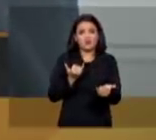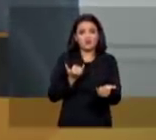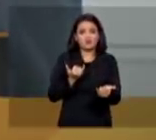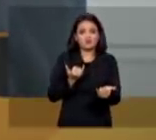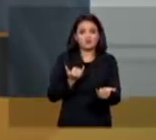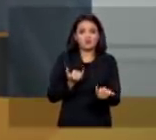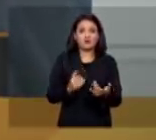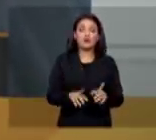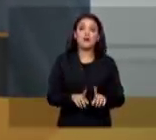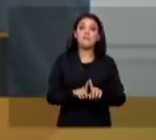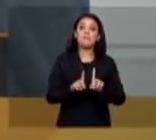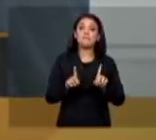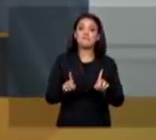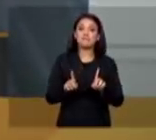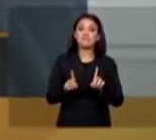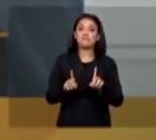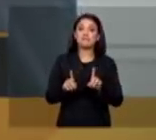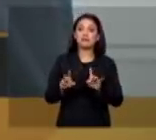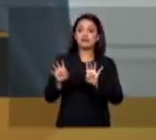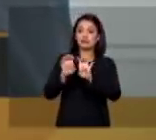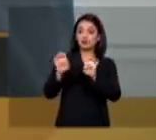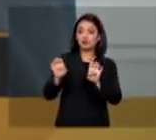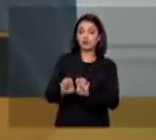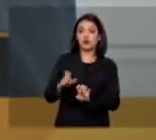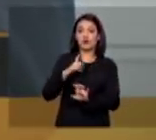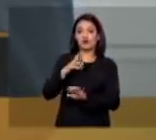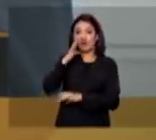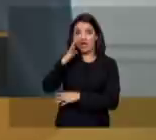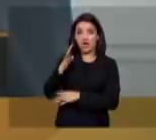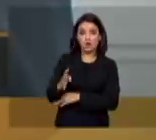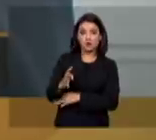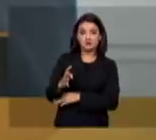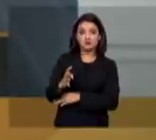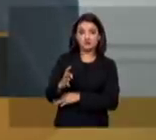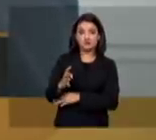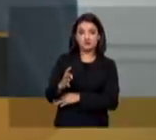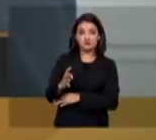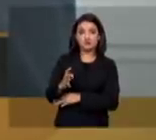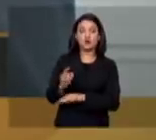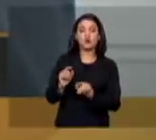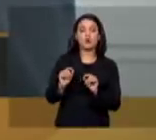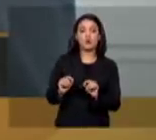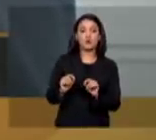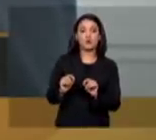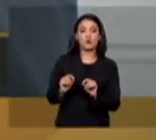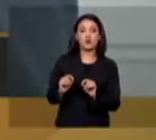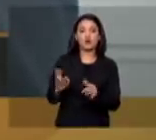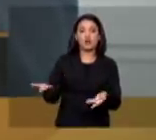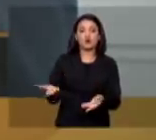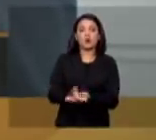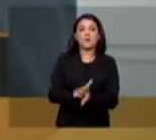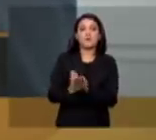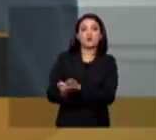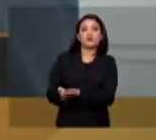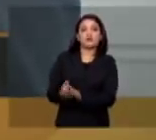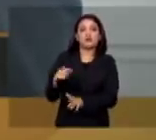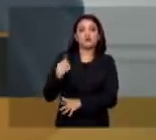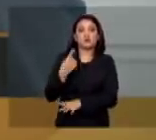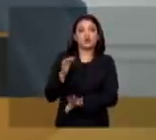da estrutura da acusação no caso paralelo que nós julgamos em dezembro